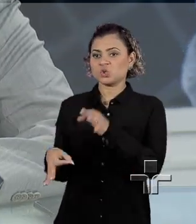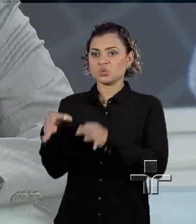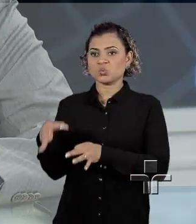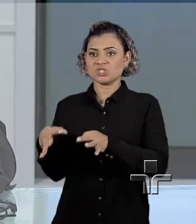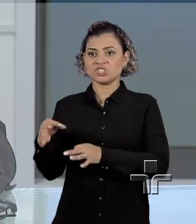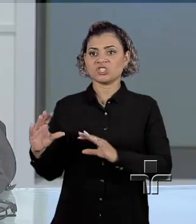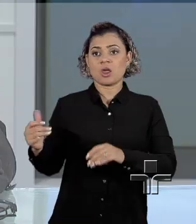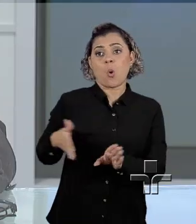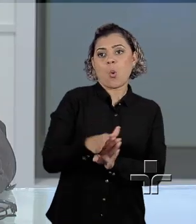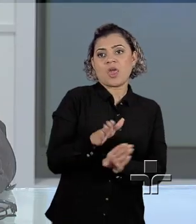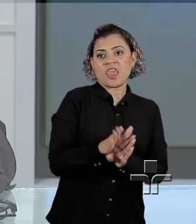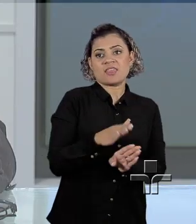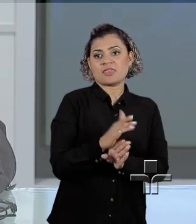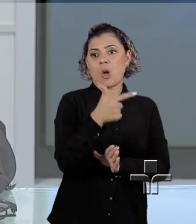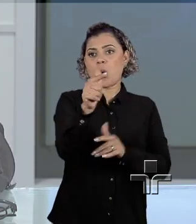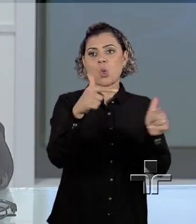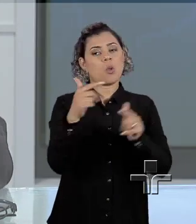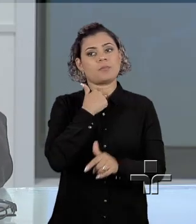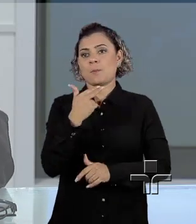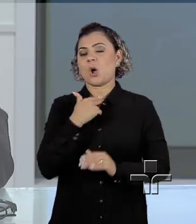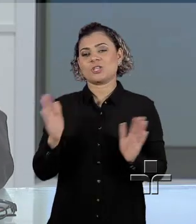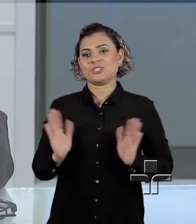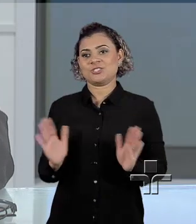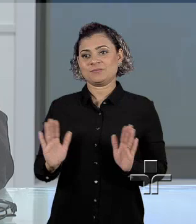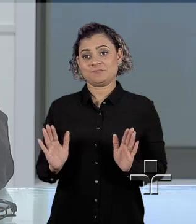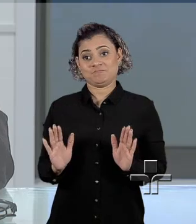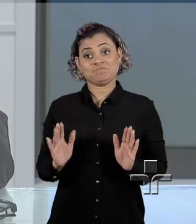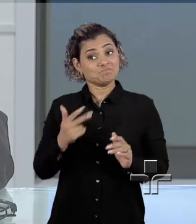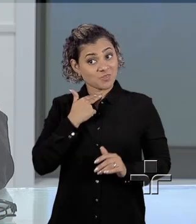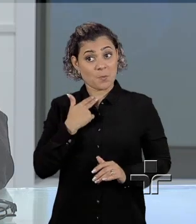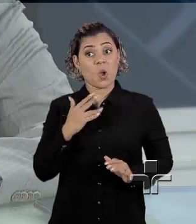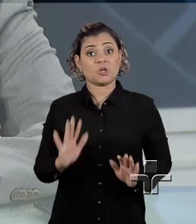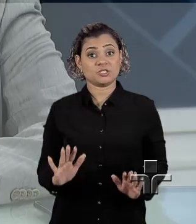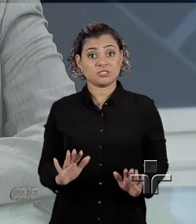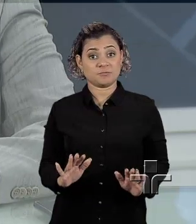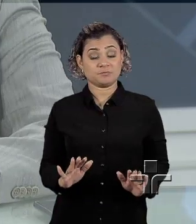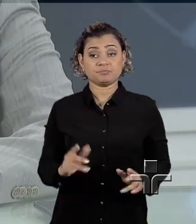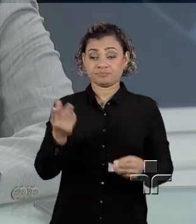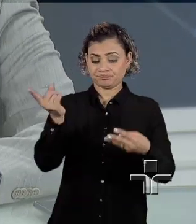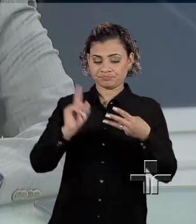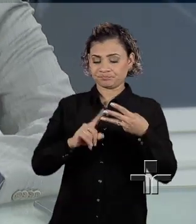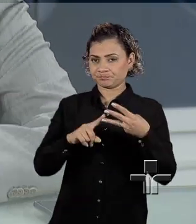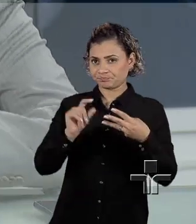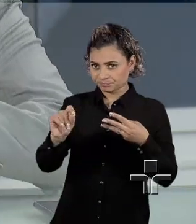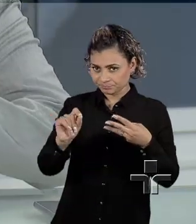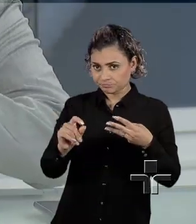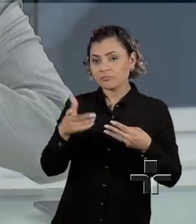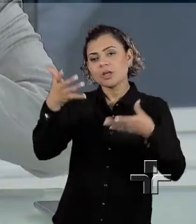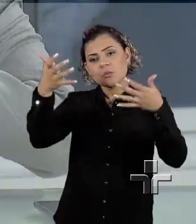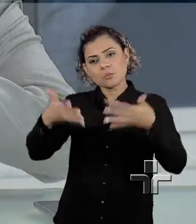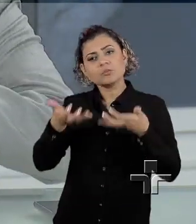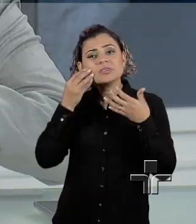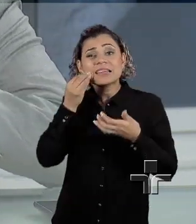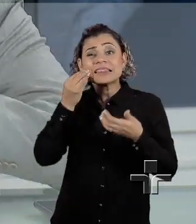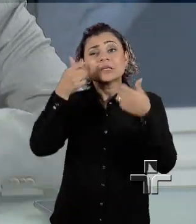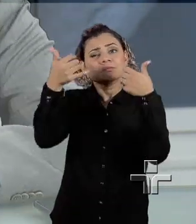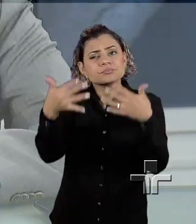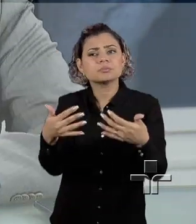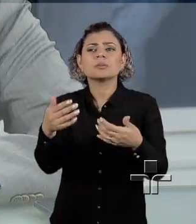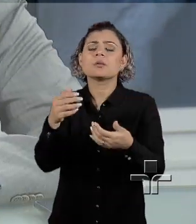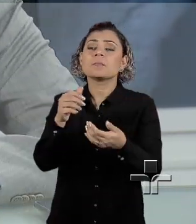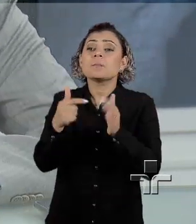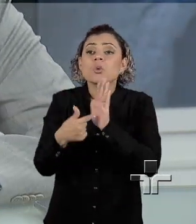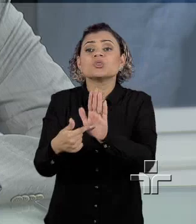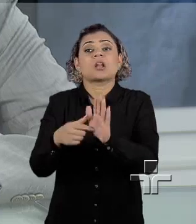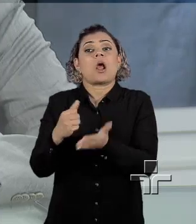dizer, oriente... As partes, né? Coisa partes. que não houve. Terceiro lugar, eu estou querendo aqui tentar mostrar as consequências